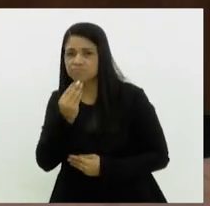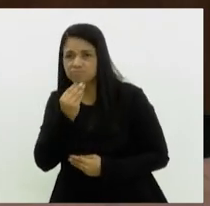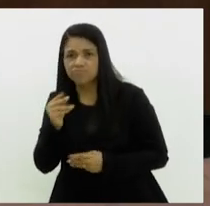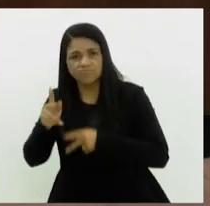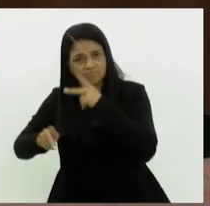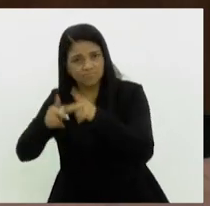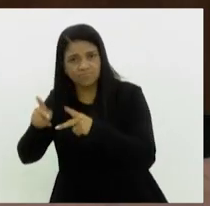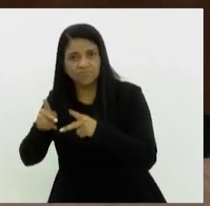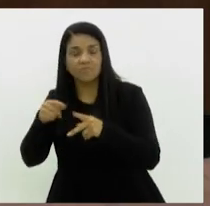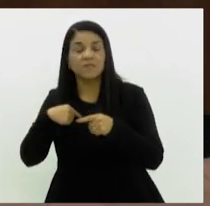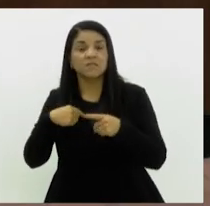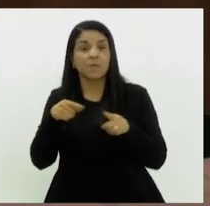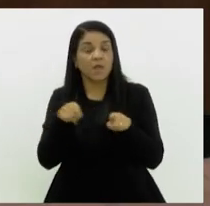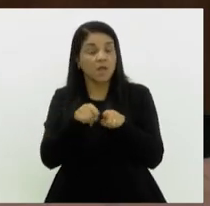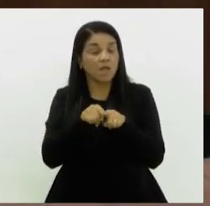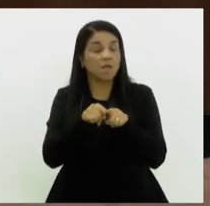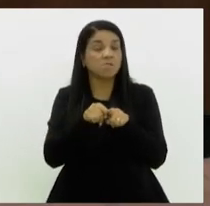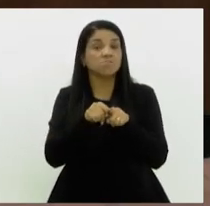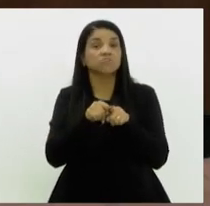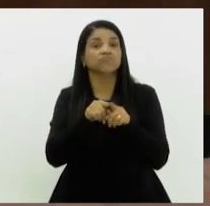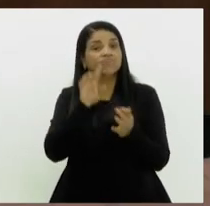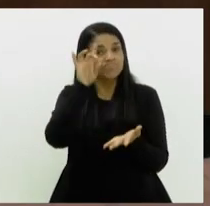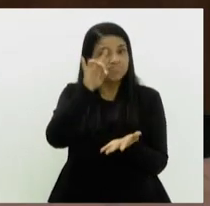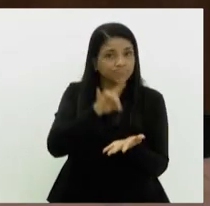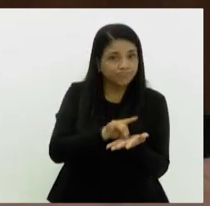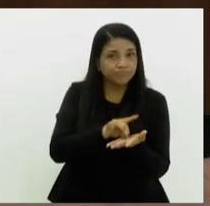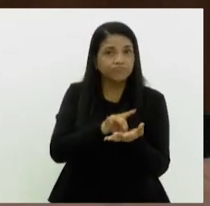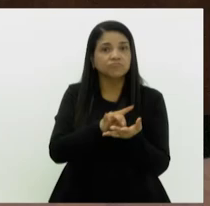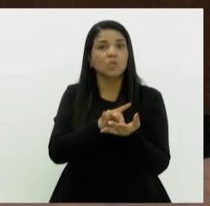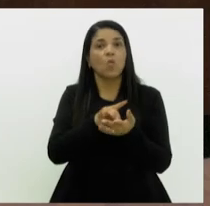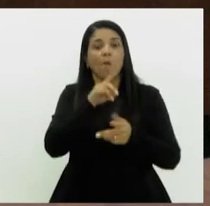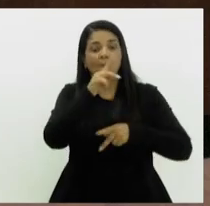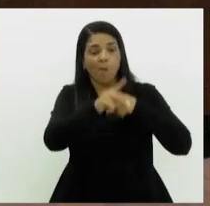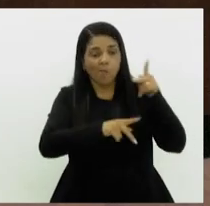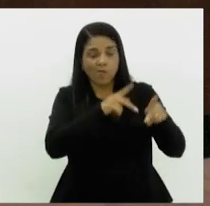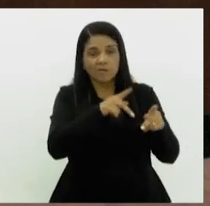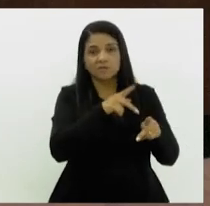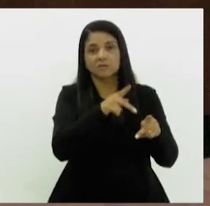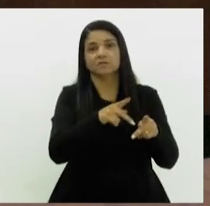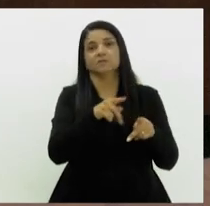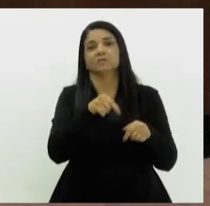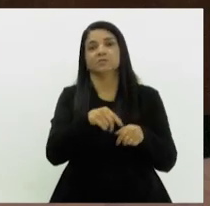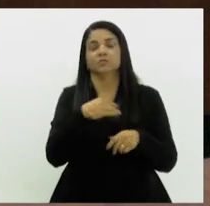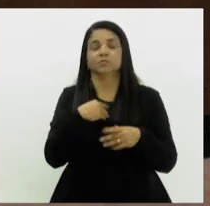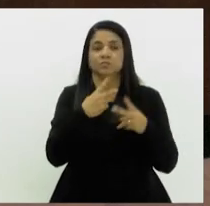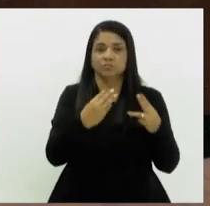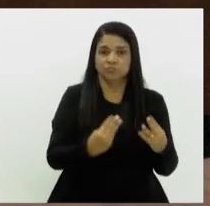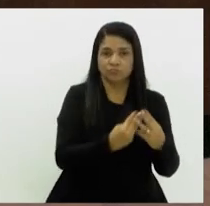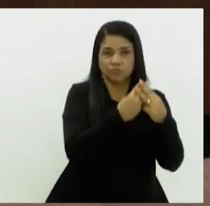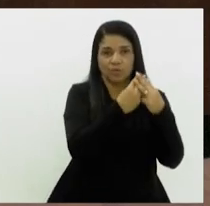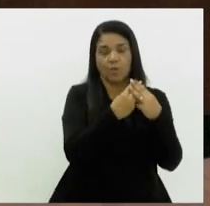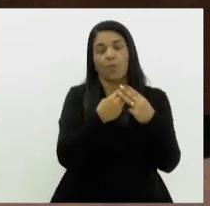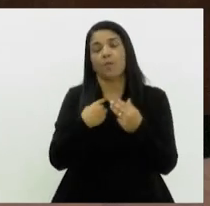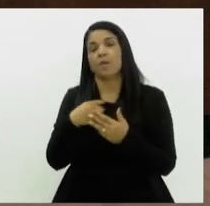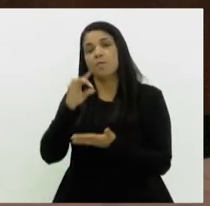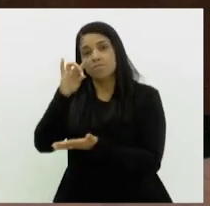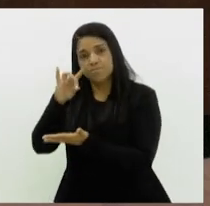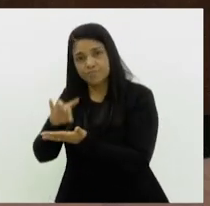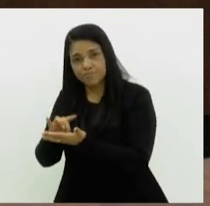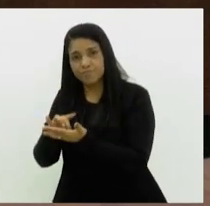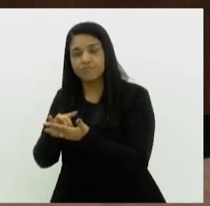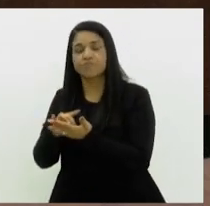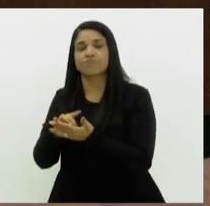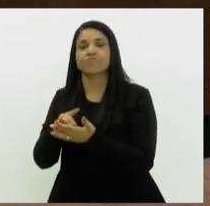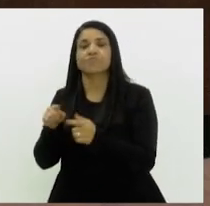e a legitimidade de existência do povo palestino e da Palestina. Então, Palestina livre, faixa de